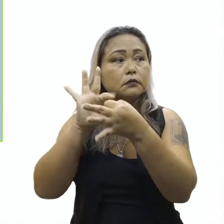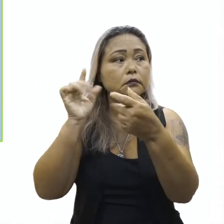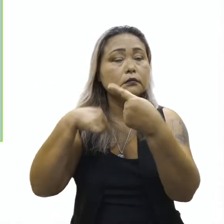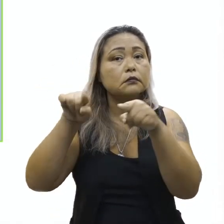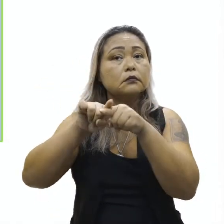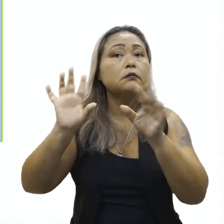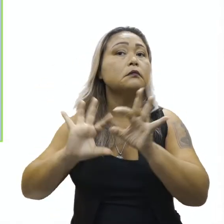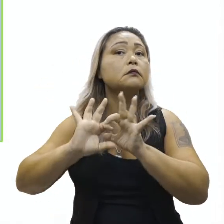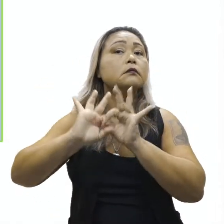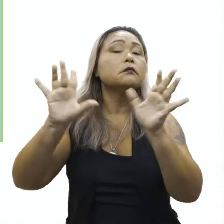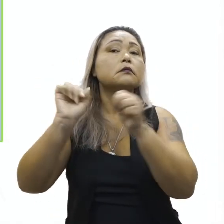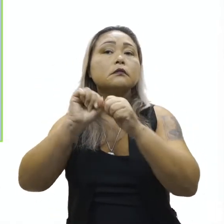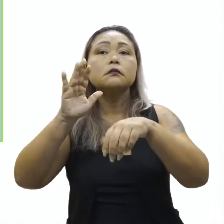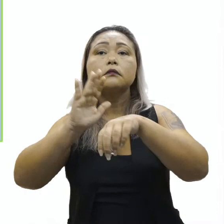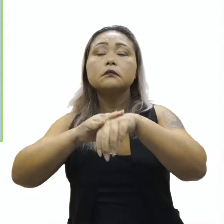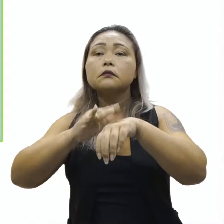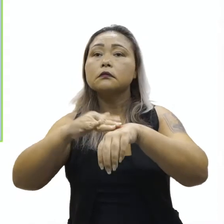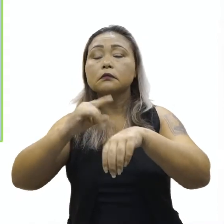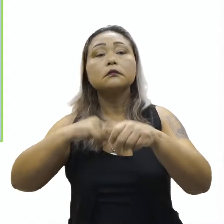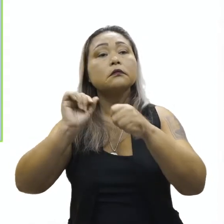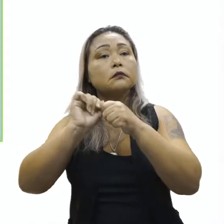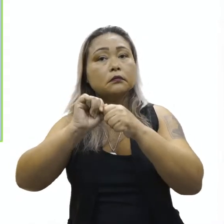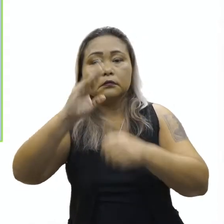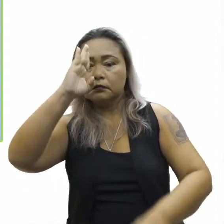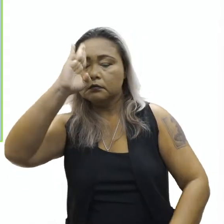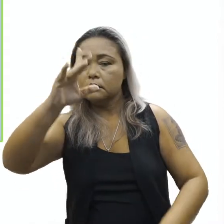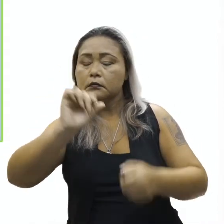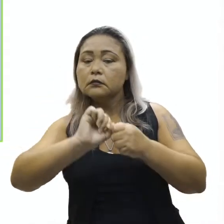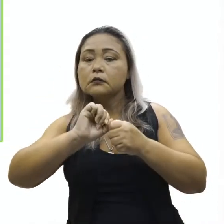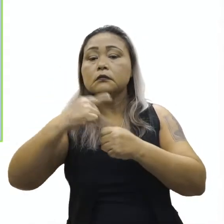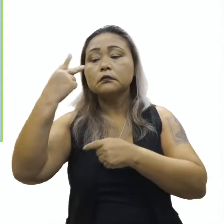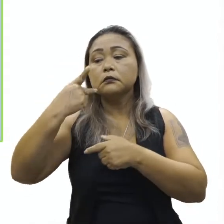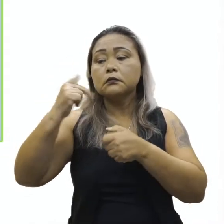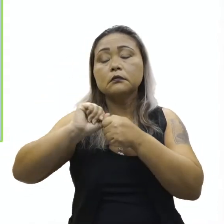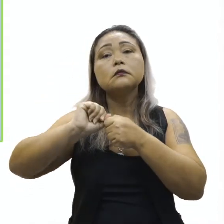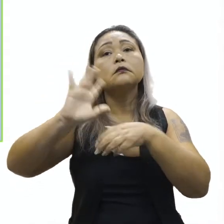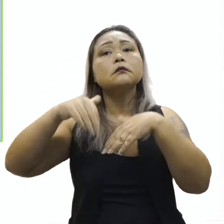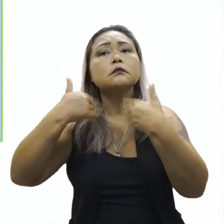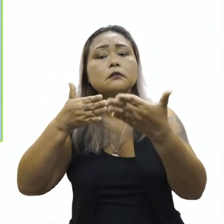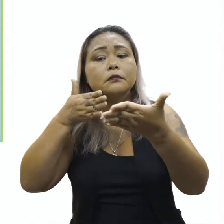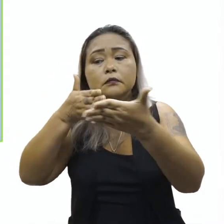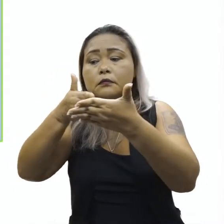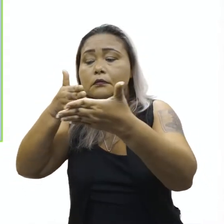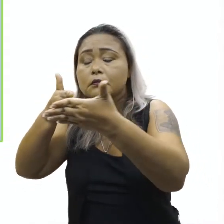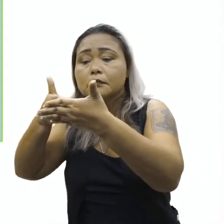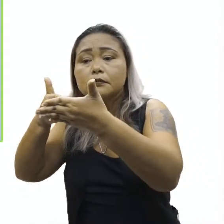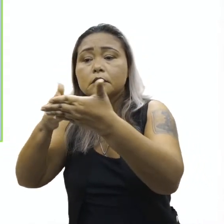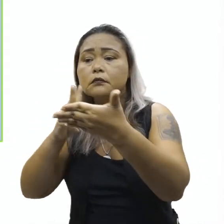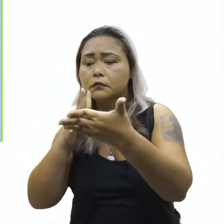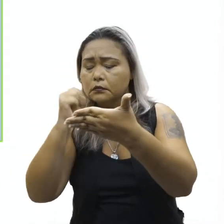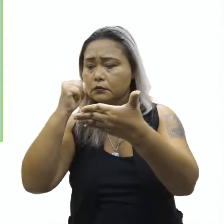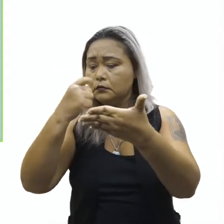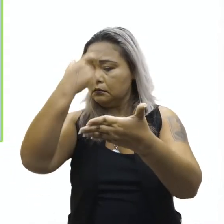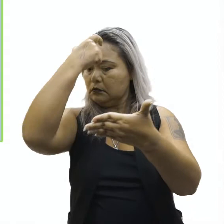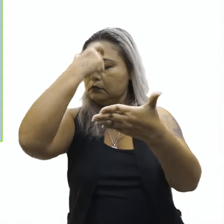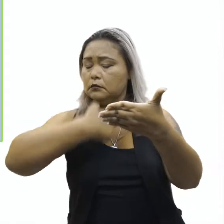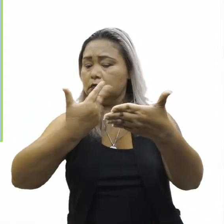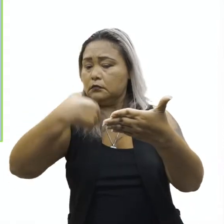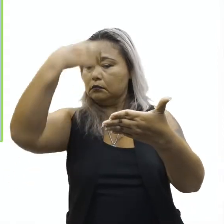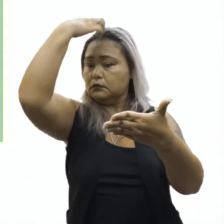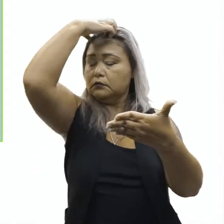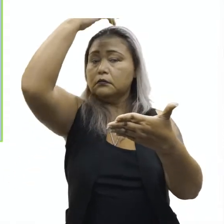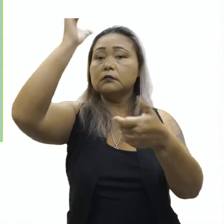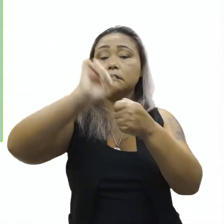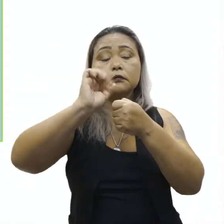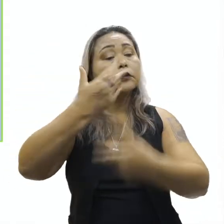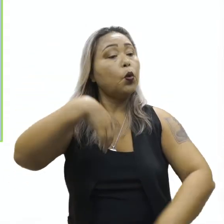o principal dilema político, então, fundamenta-se na limitação do poder do soberano. Porque, com a